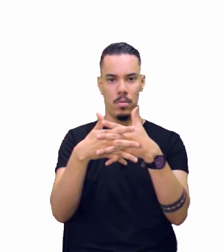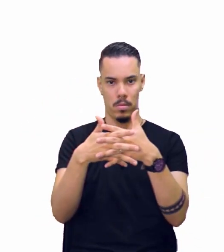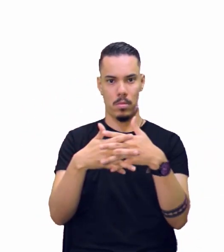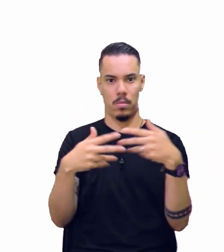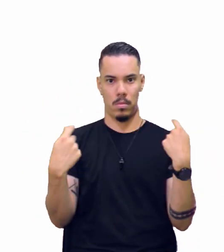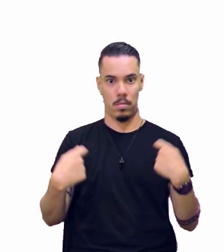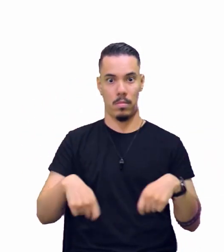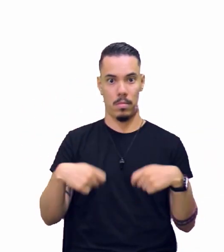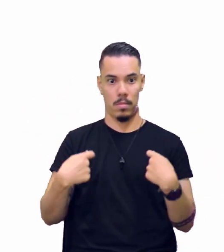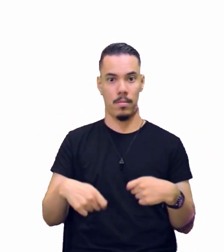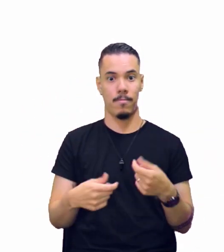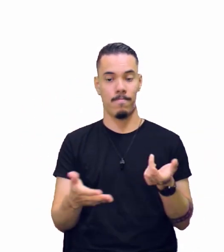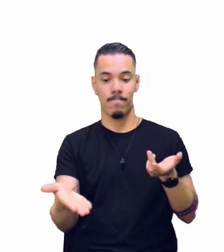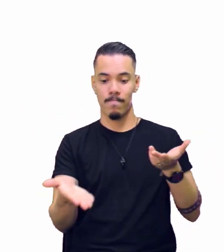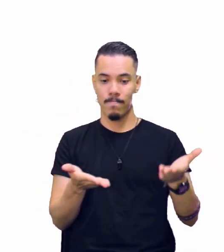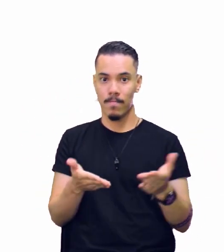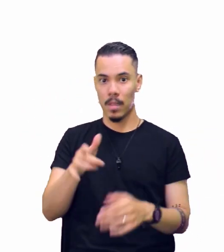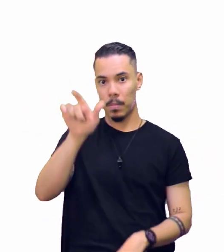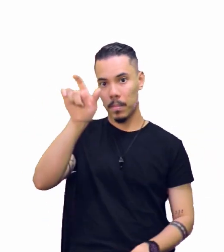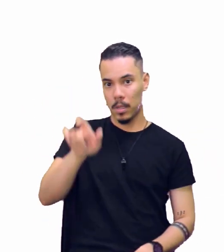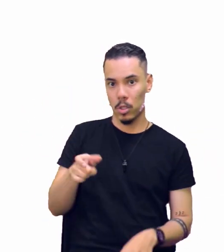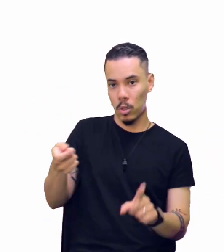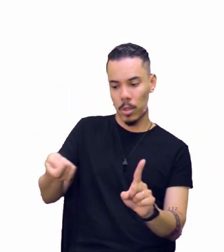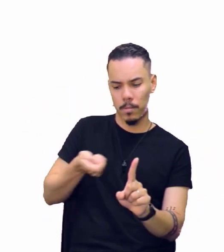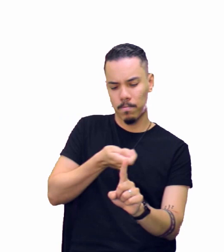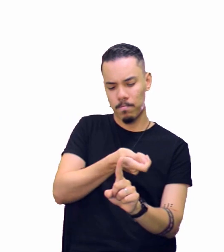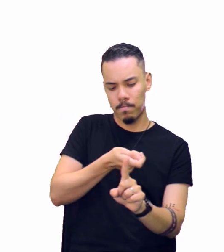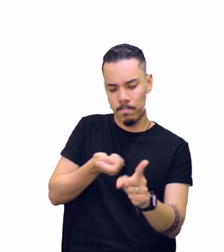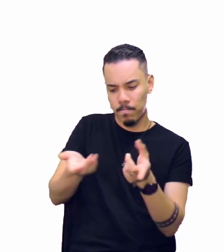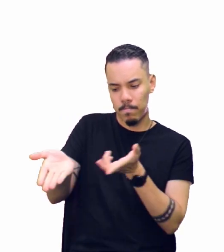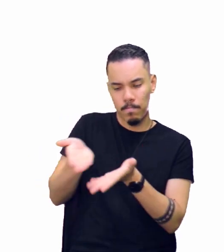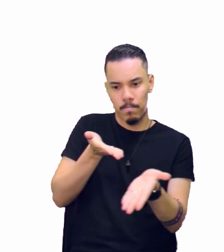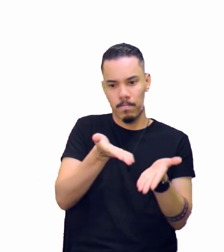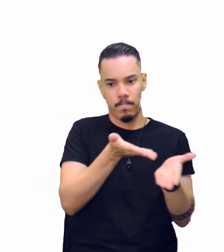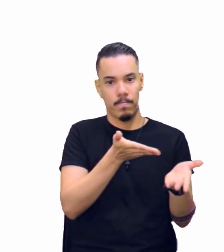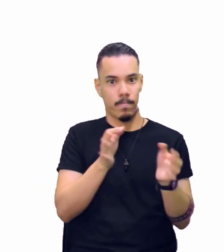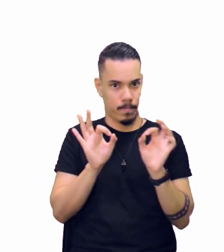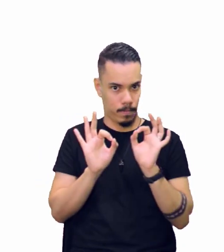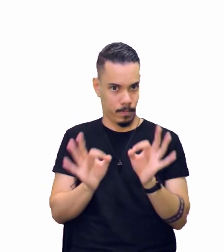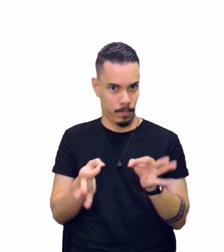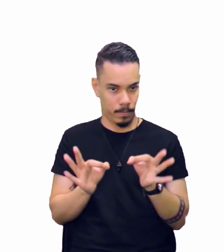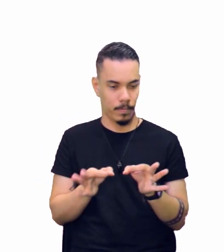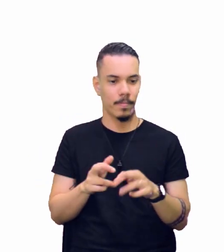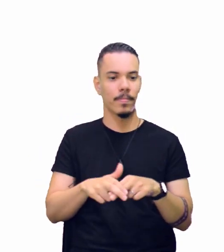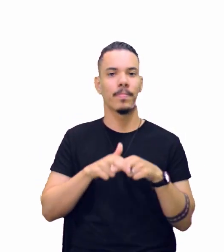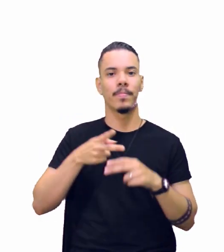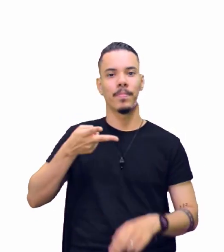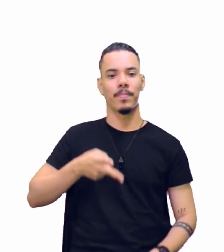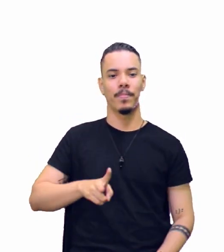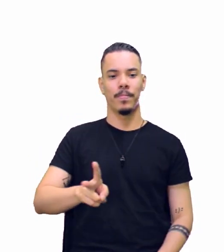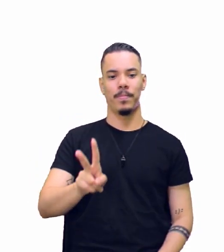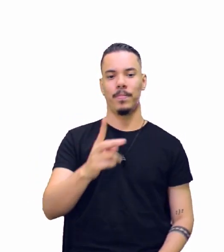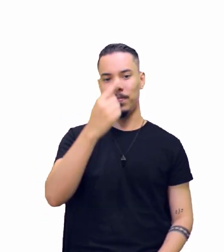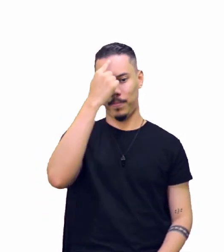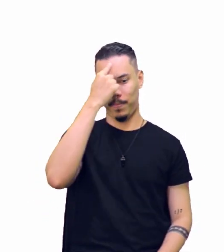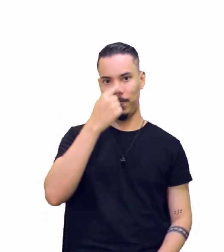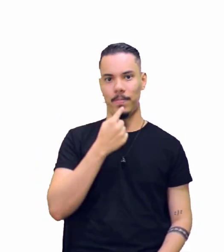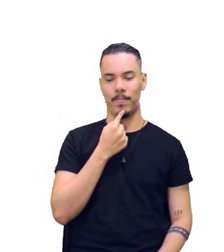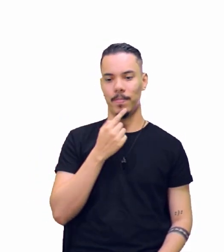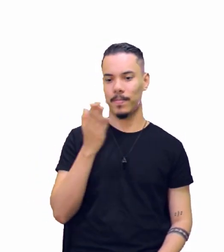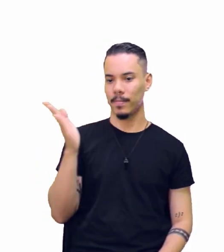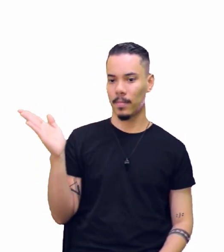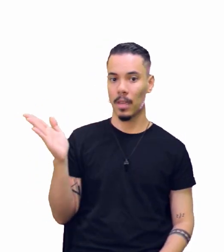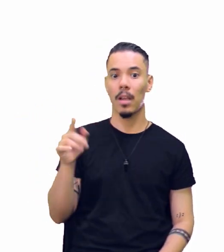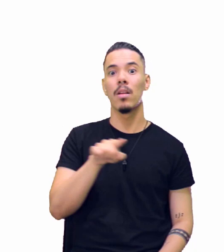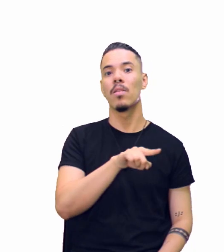é necessário um mediador. Beleza? Então, vamos dar sequência aqui, daqui nessa imagem, você já vai